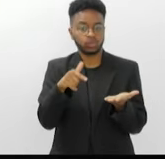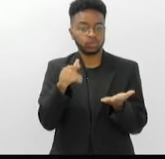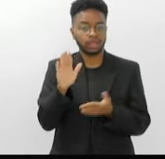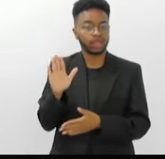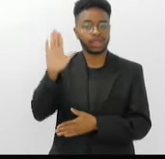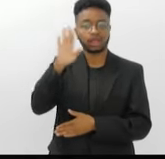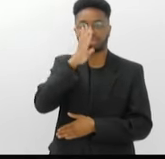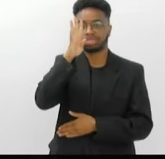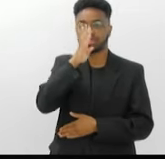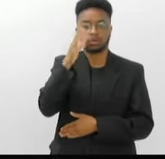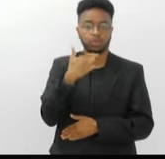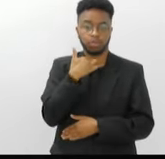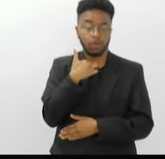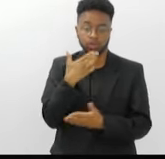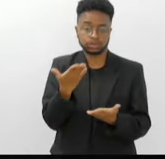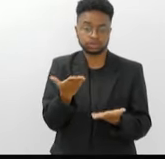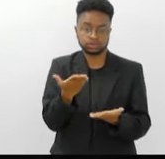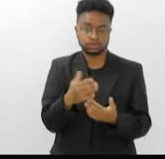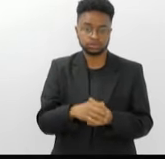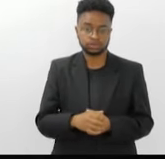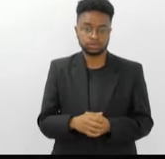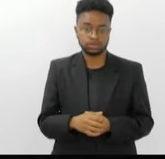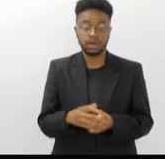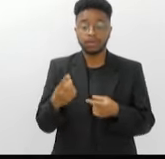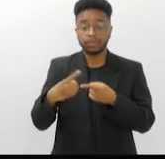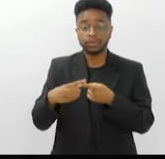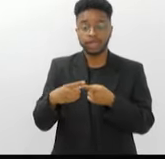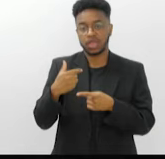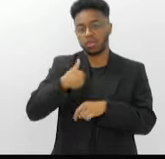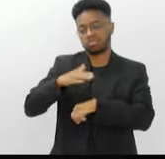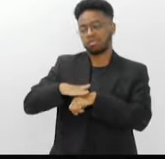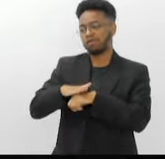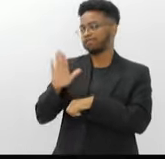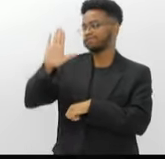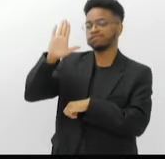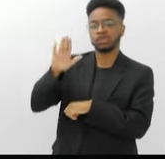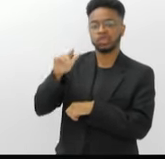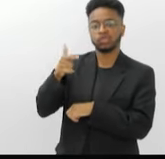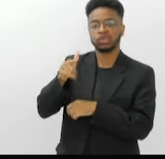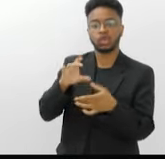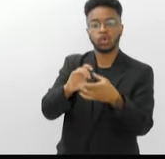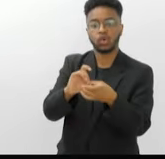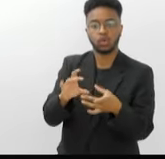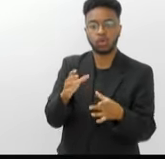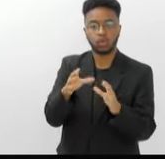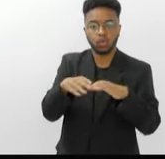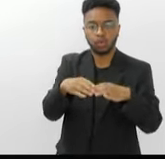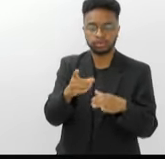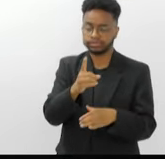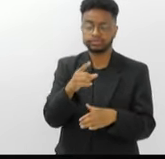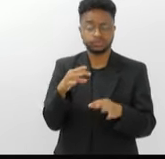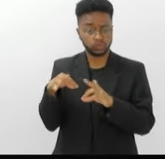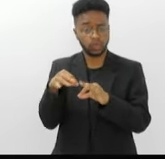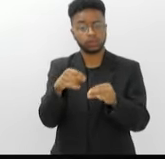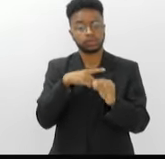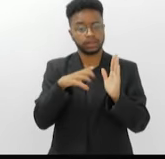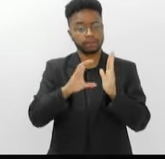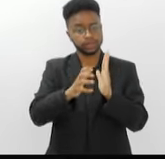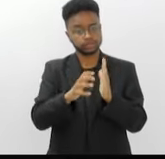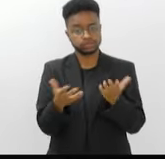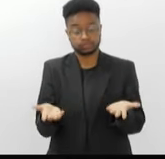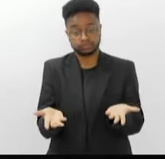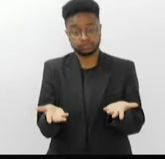candidatura avulsa. Ninguém é candidato de si mesmo. Todo mundo é candidato de um partido político.